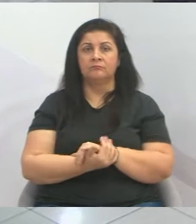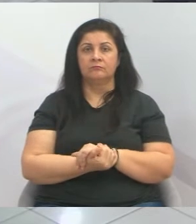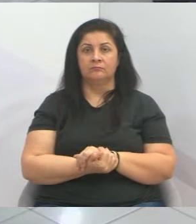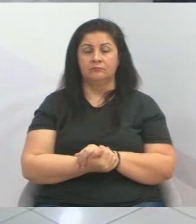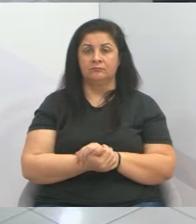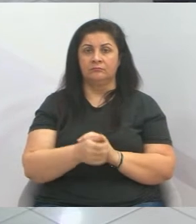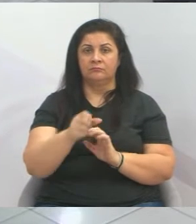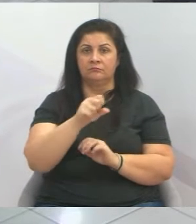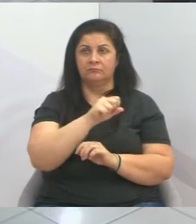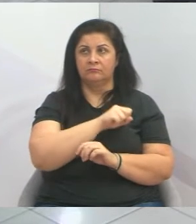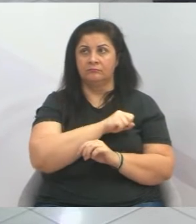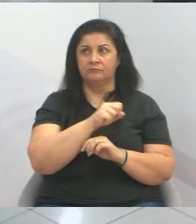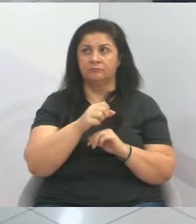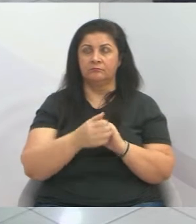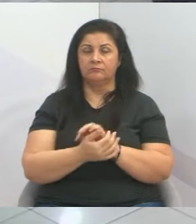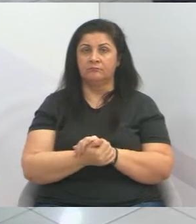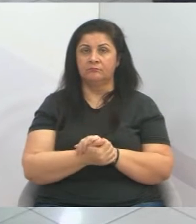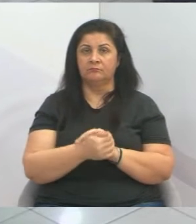o requerimento